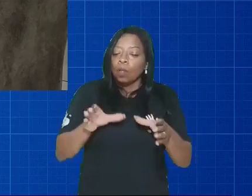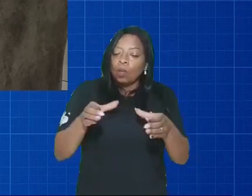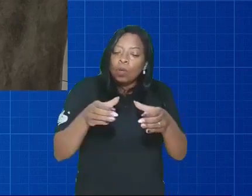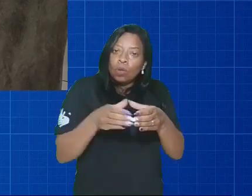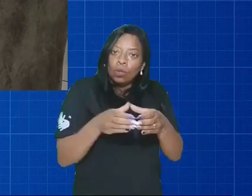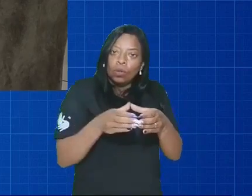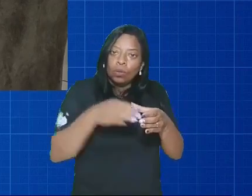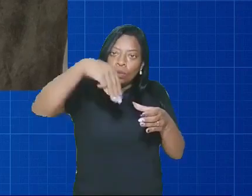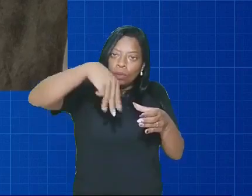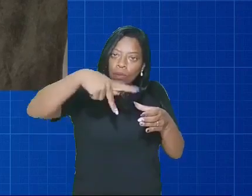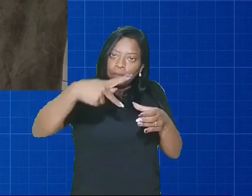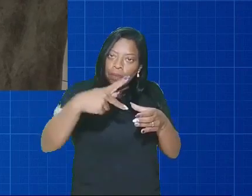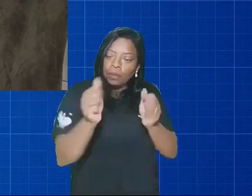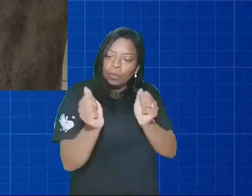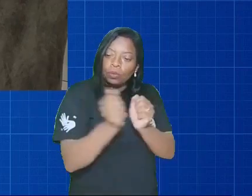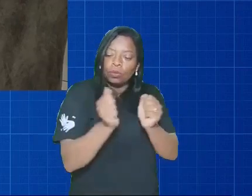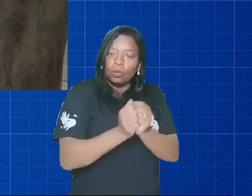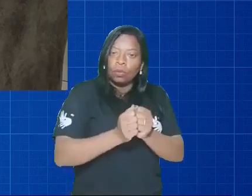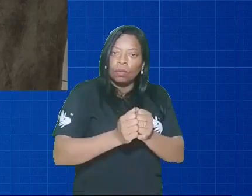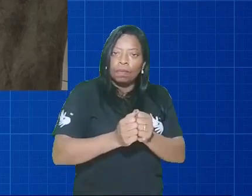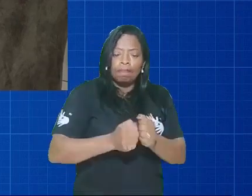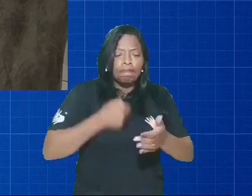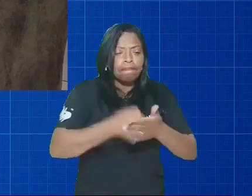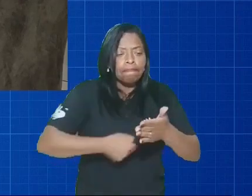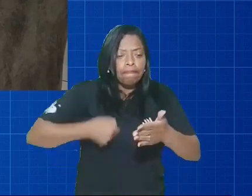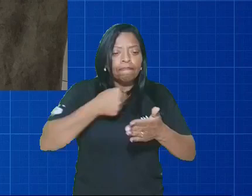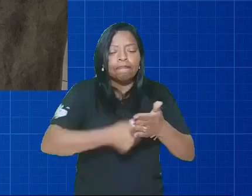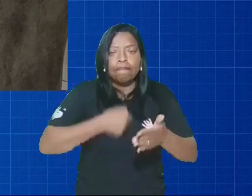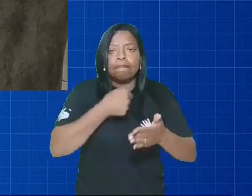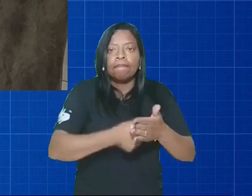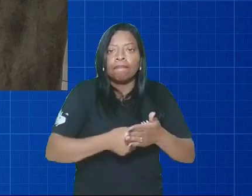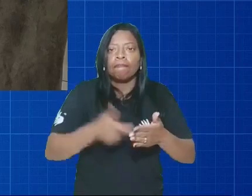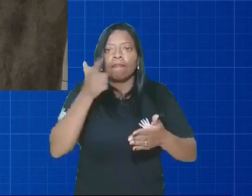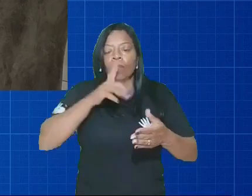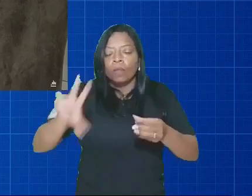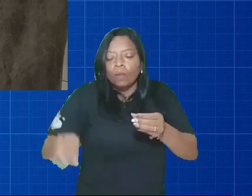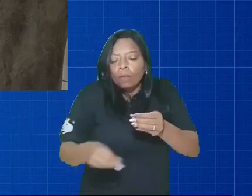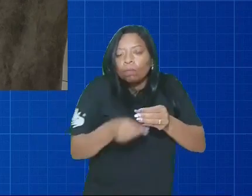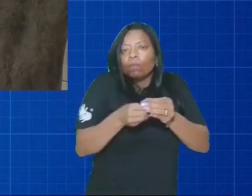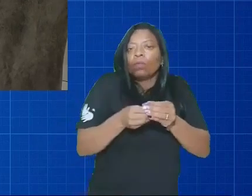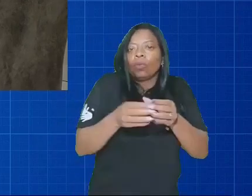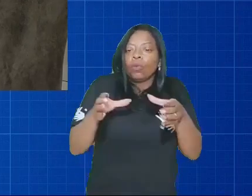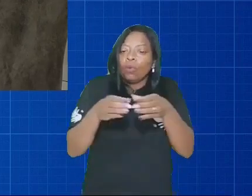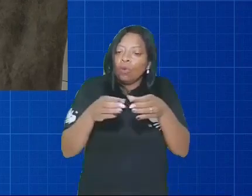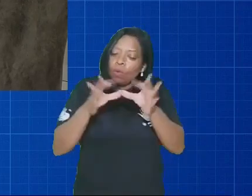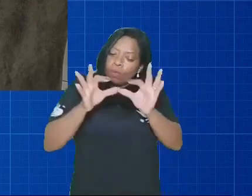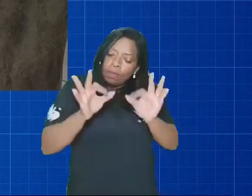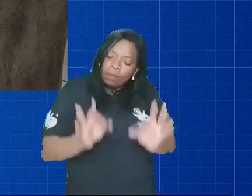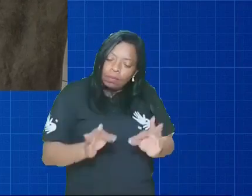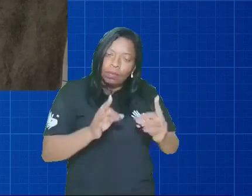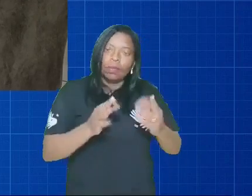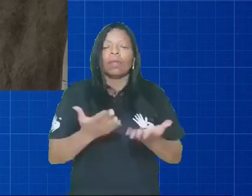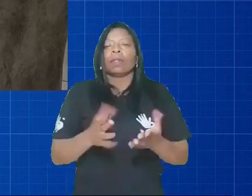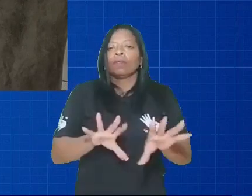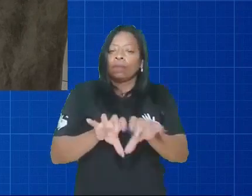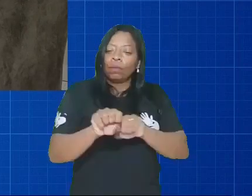do Ministério Público, né? Então, assim, a partir do momento que a gente conseguiu integrar, né, os profissionais que participassem do grupo de trabalho,